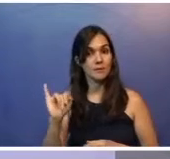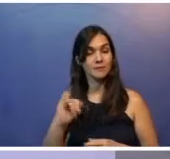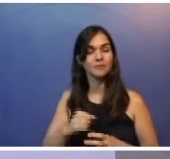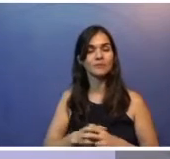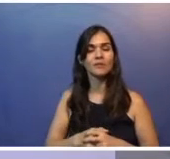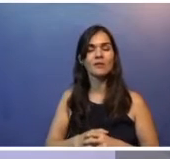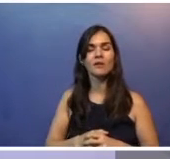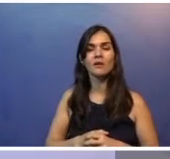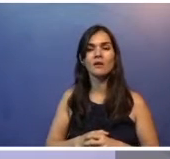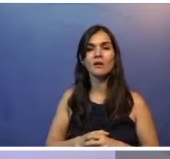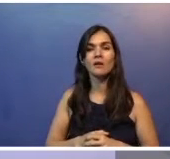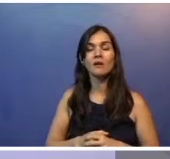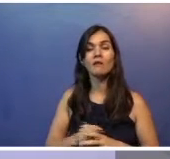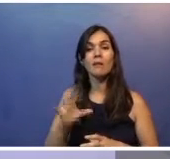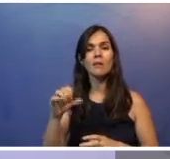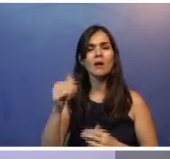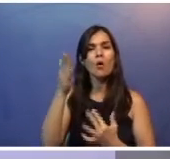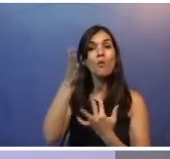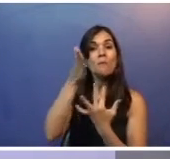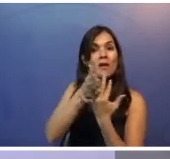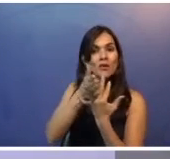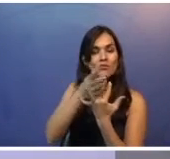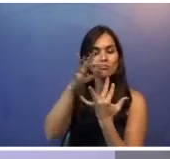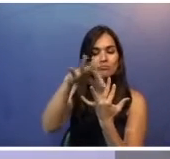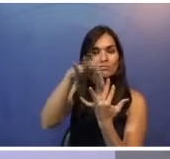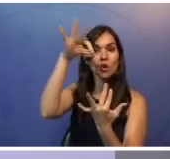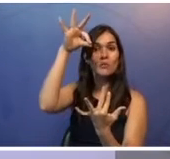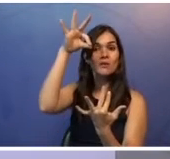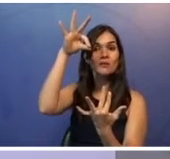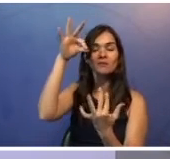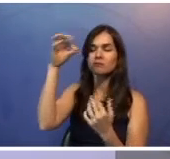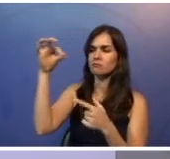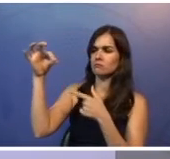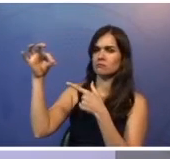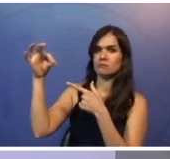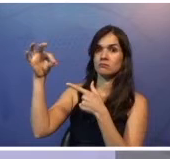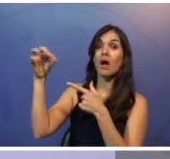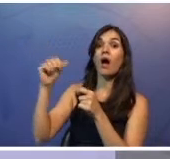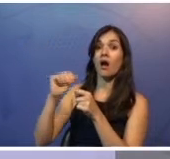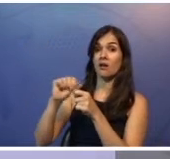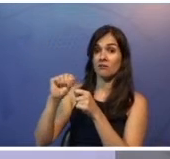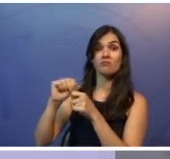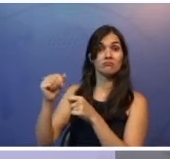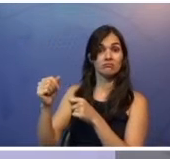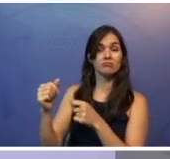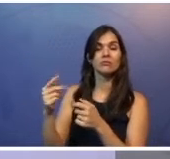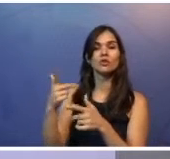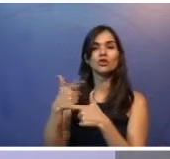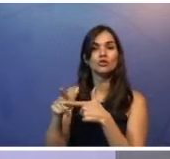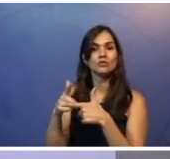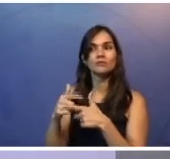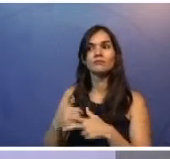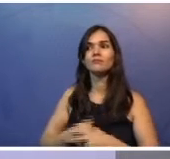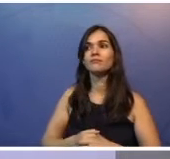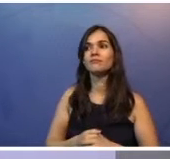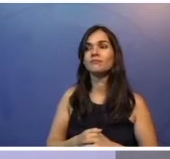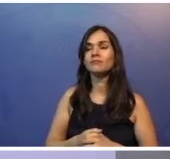vai pegar o elemento do meio o número do meio e por exemplo